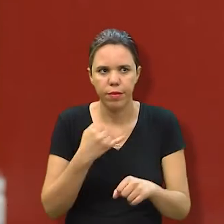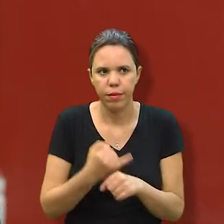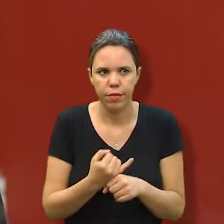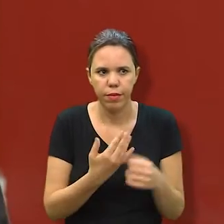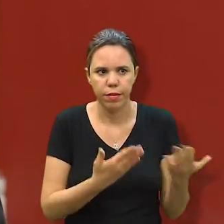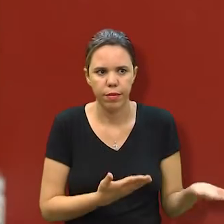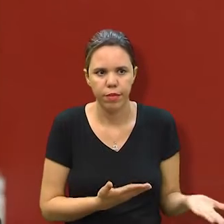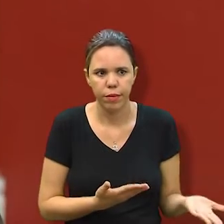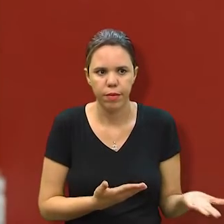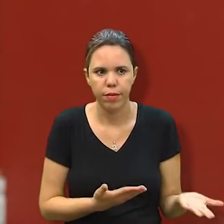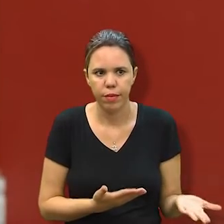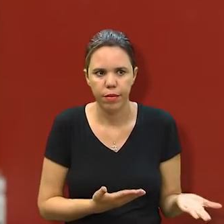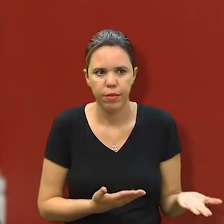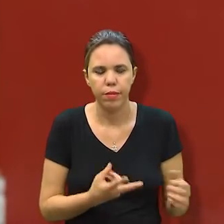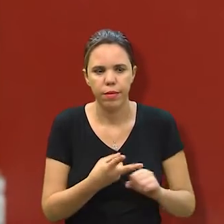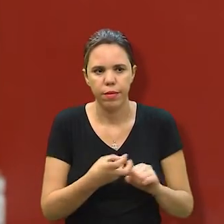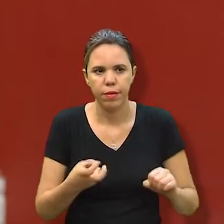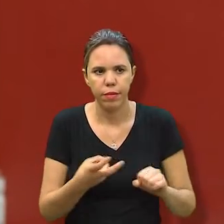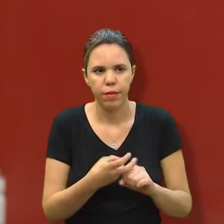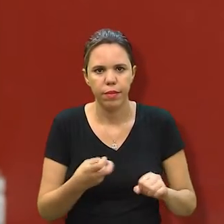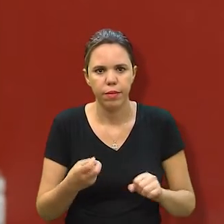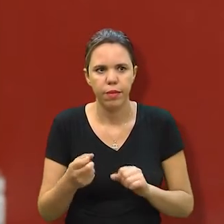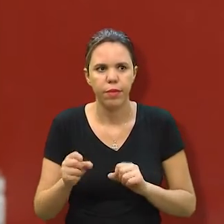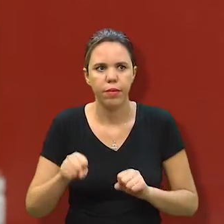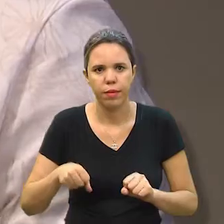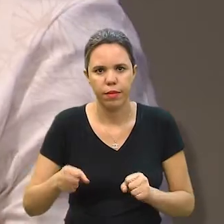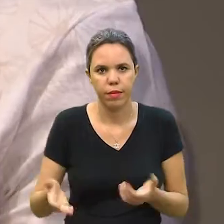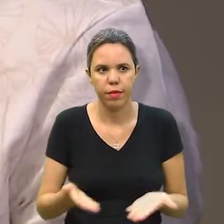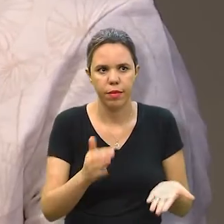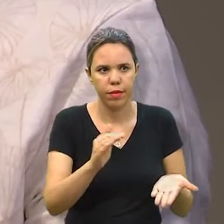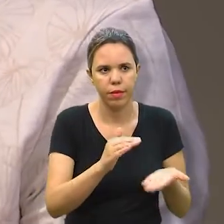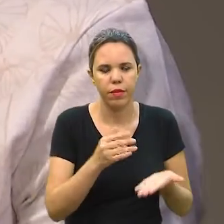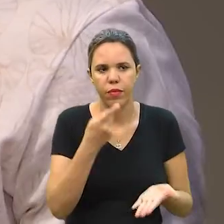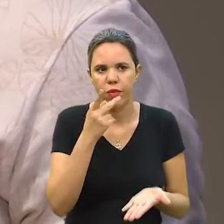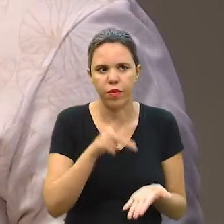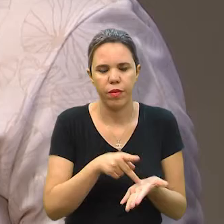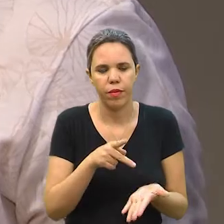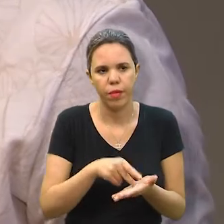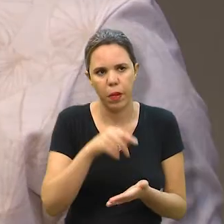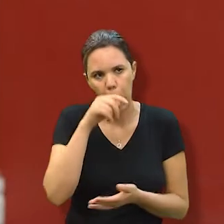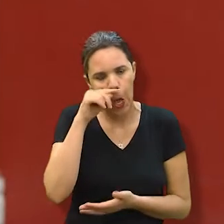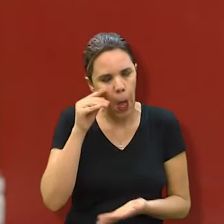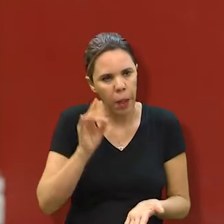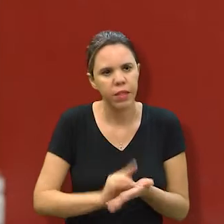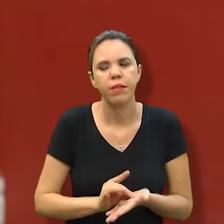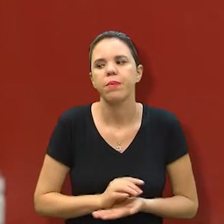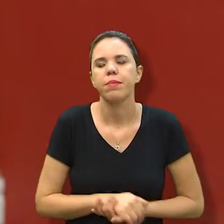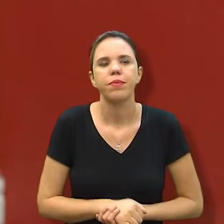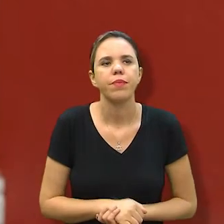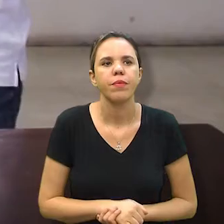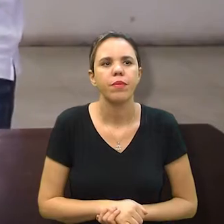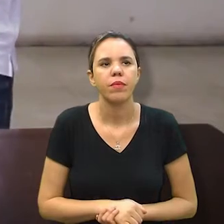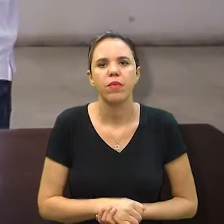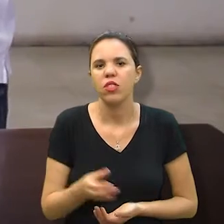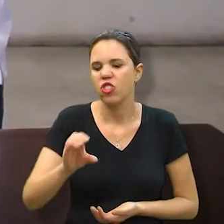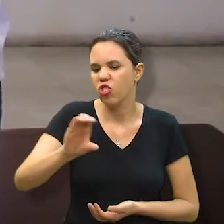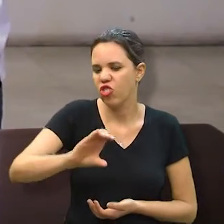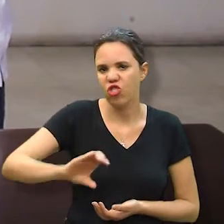nas plataformas digitais no iFood já para um oficial Diego vou falar a verdade para você realmente